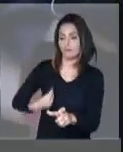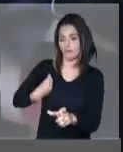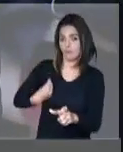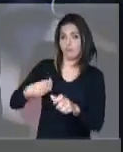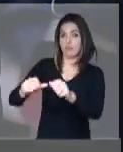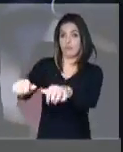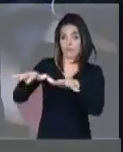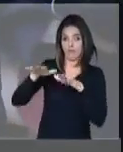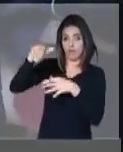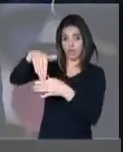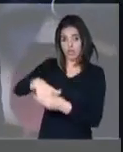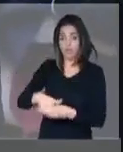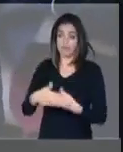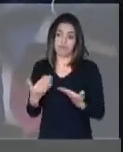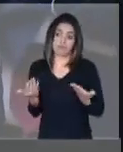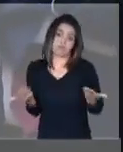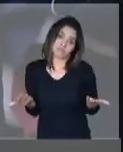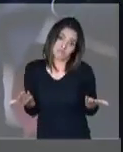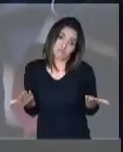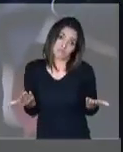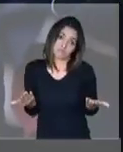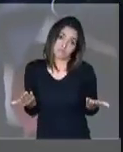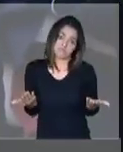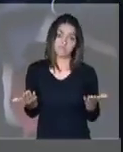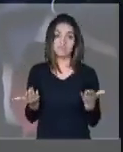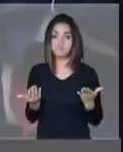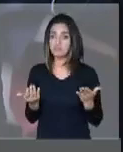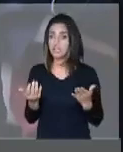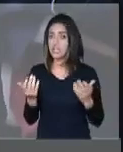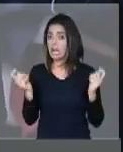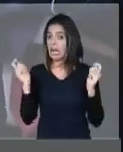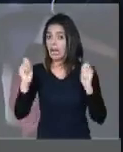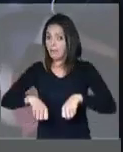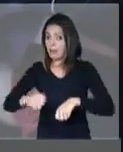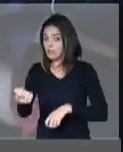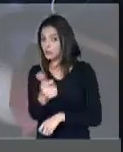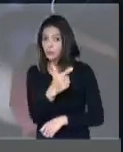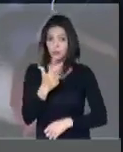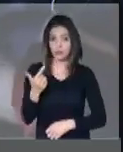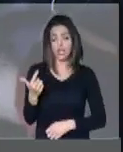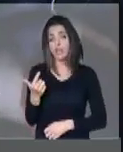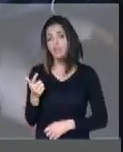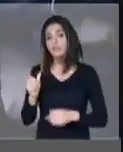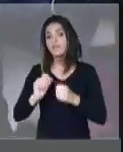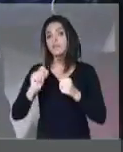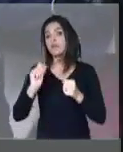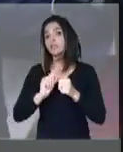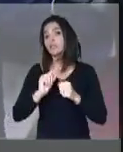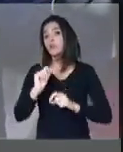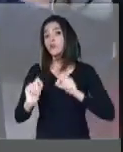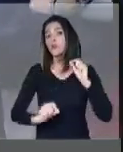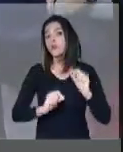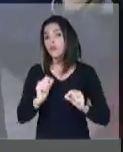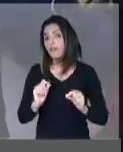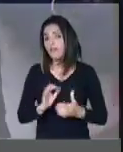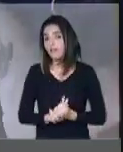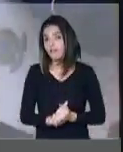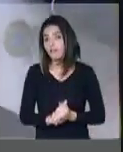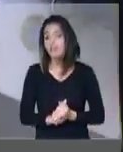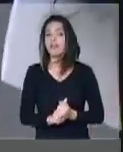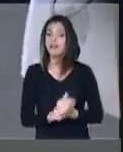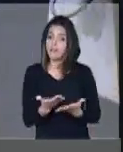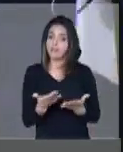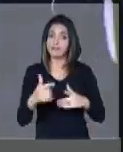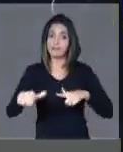em plenário para votar, não tem qualquer capacidade de querer fazer com que